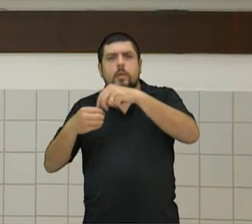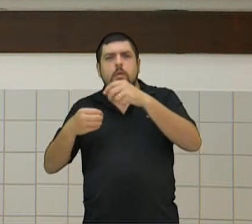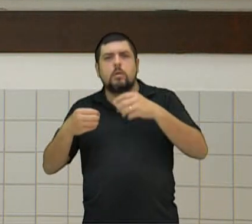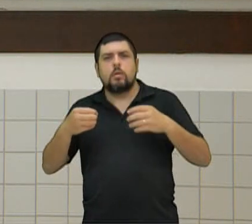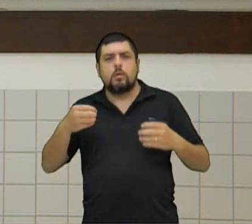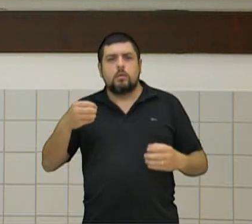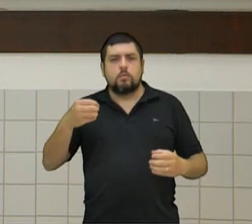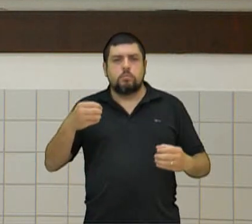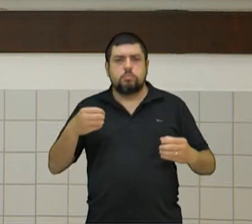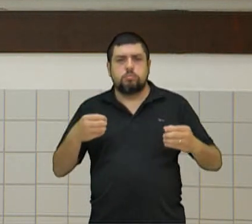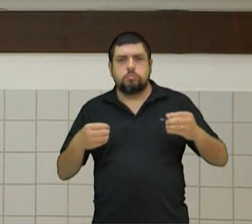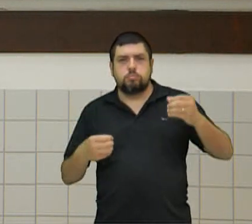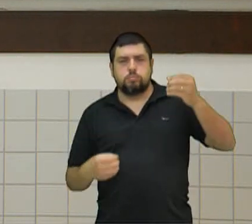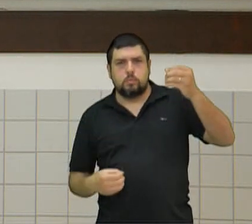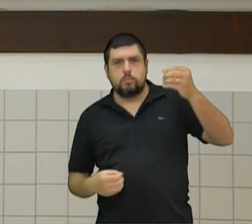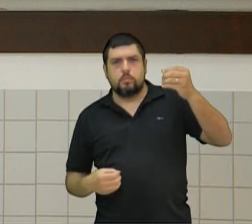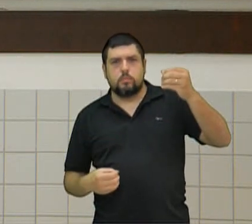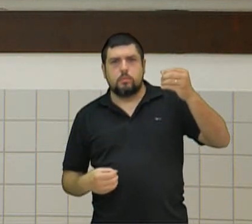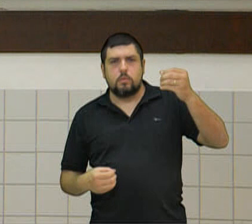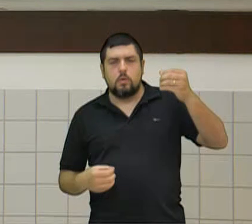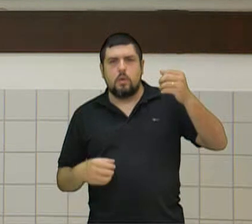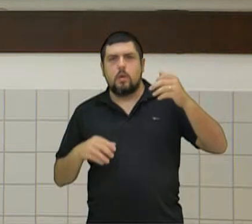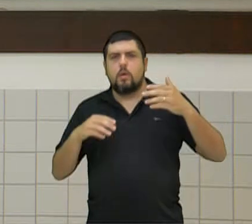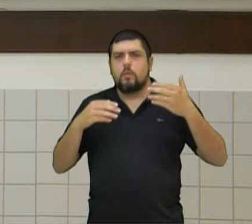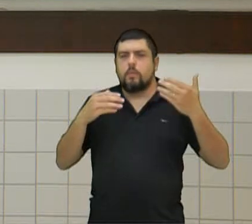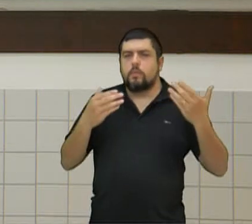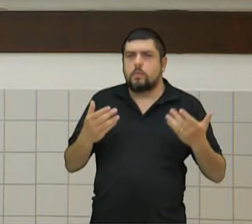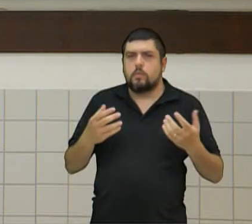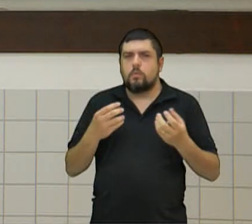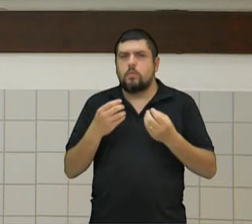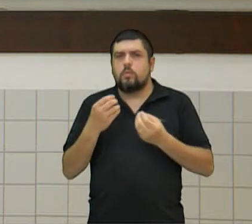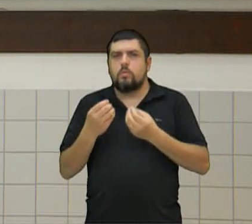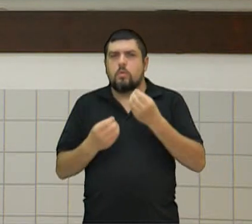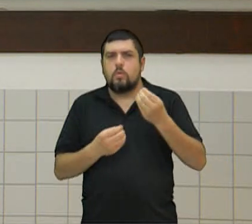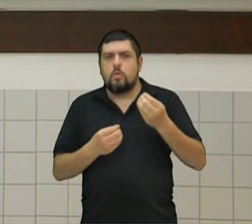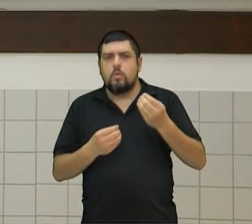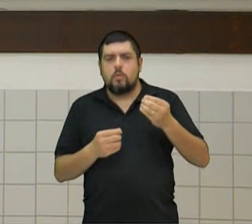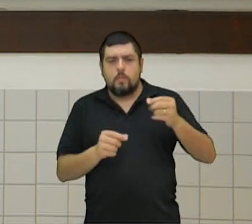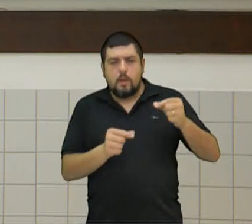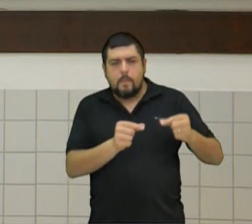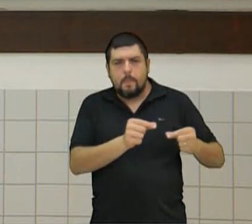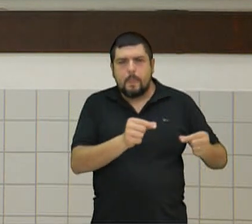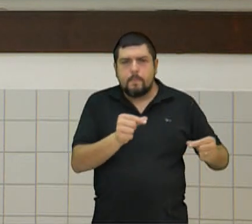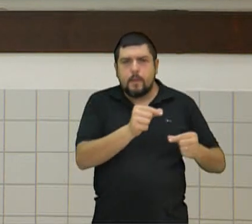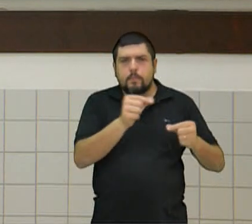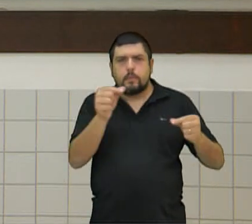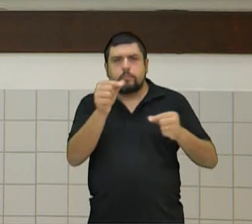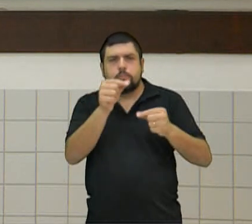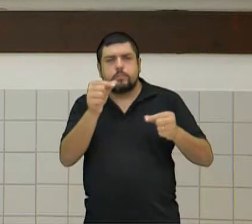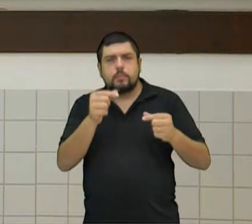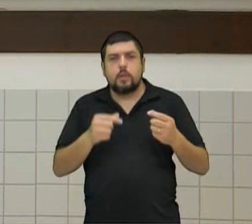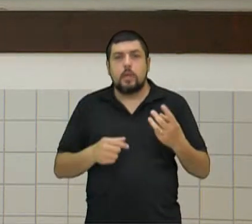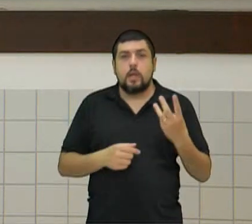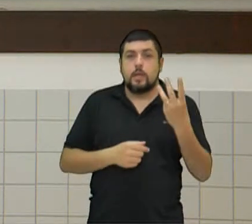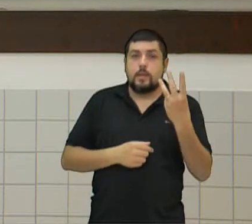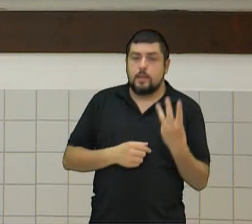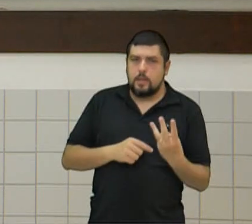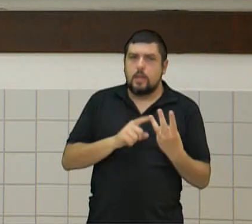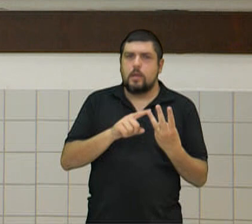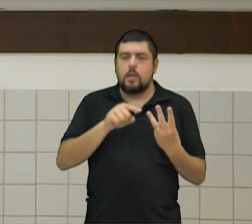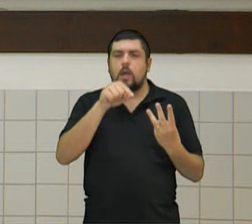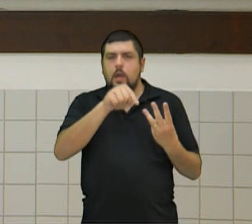E as minhas polias móveis são essas 3 aqui, ó. Certo? Que está representada aqui, ó.